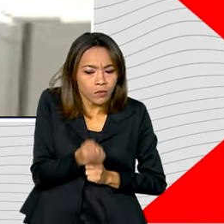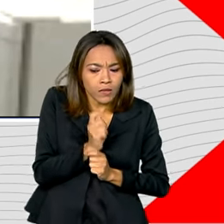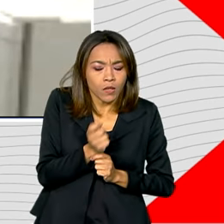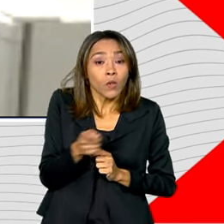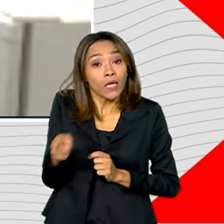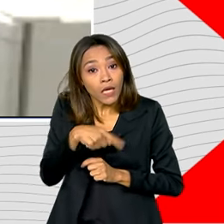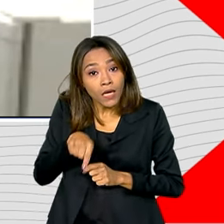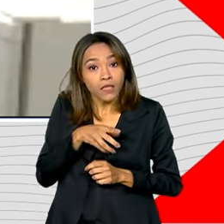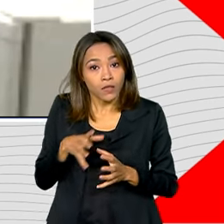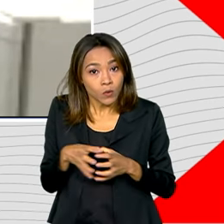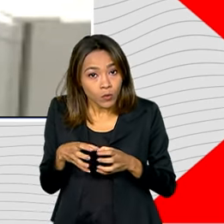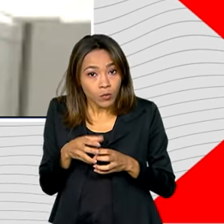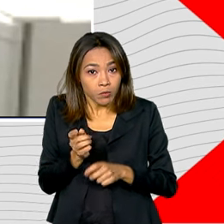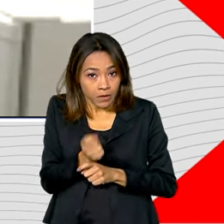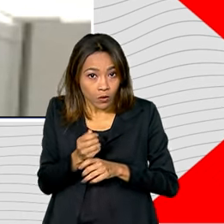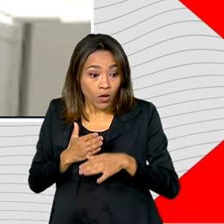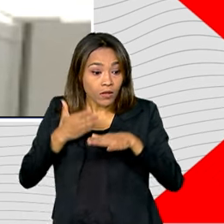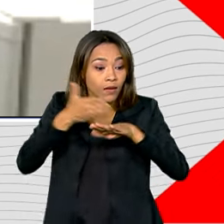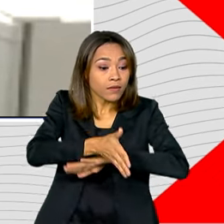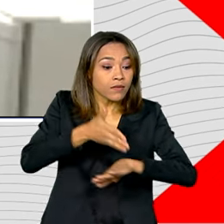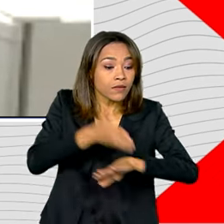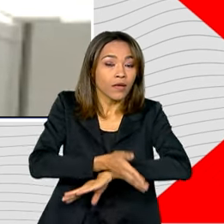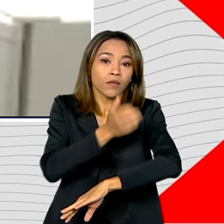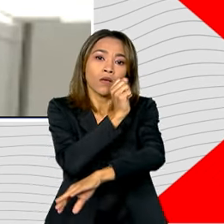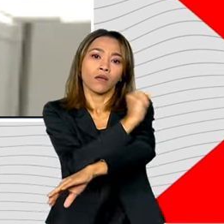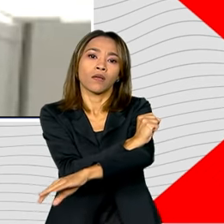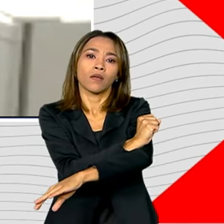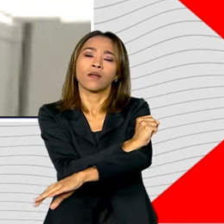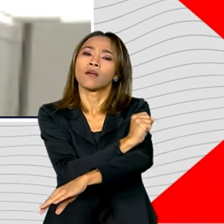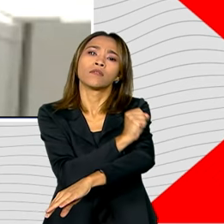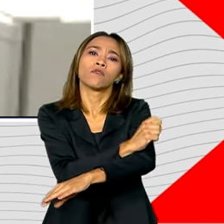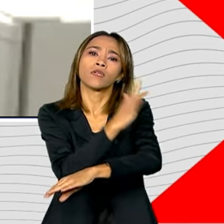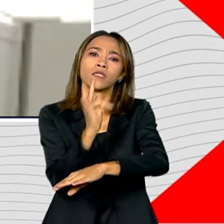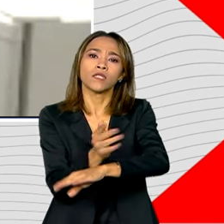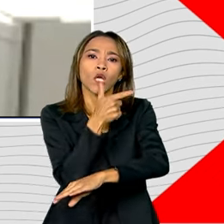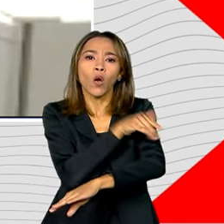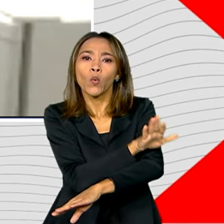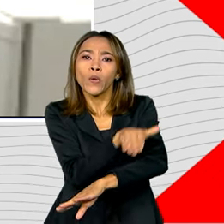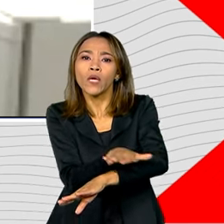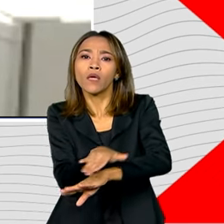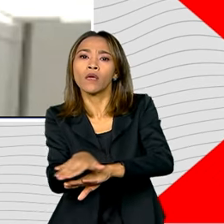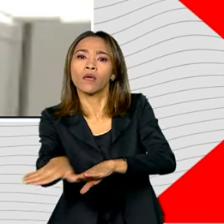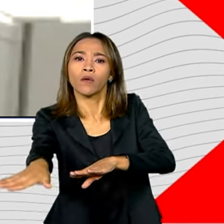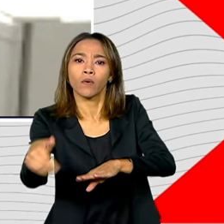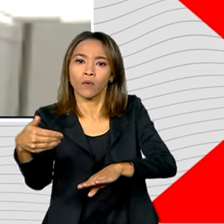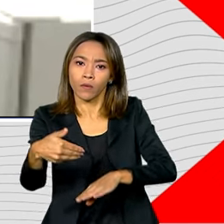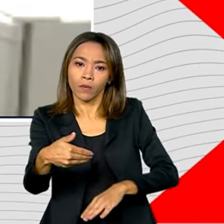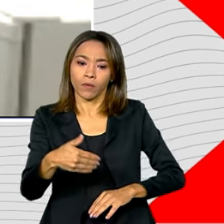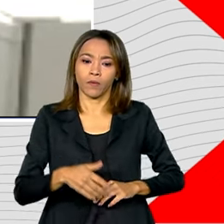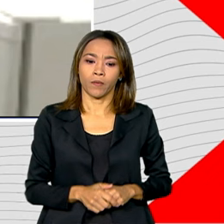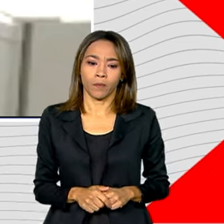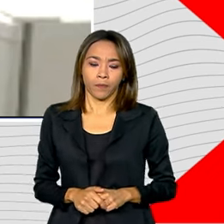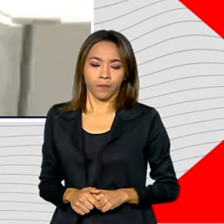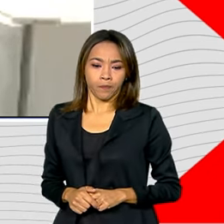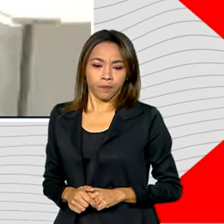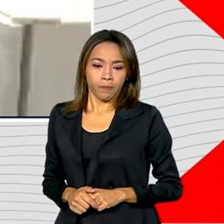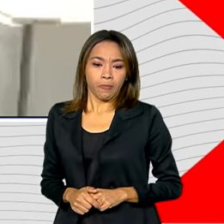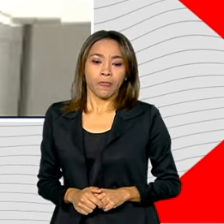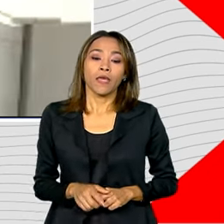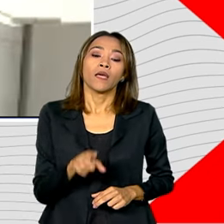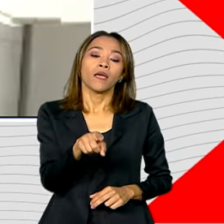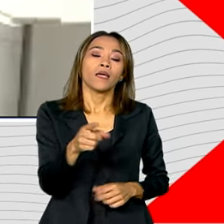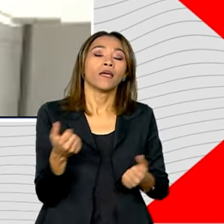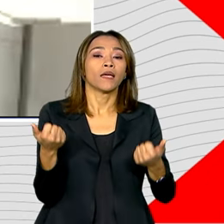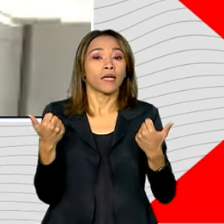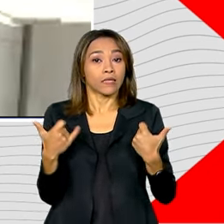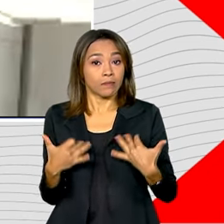Francisco, inclusive em um trecho bastante generoso respeito à oferta de água.